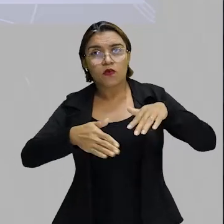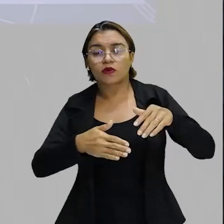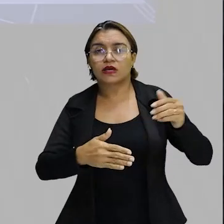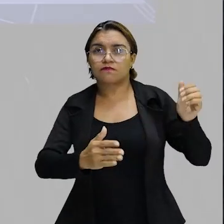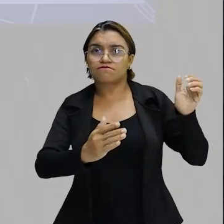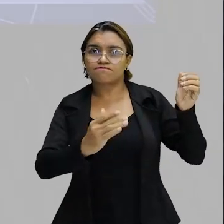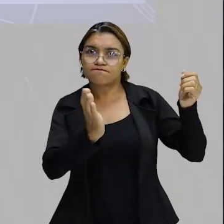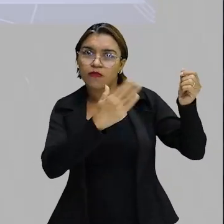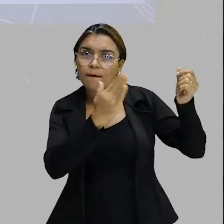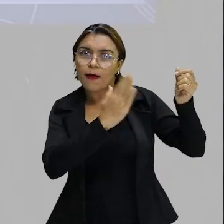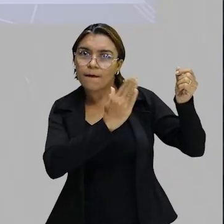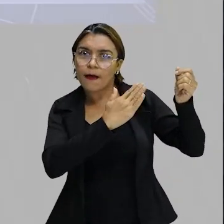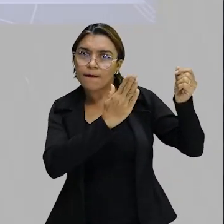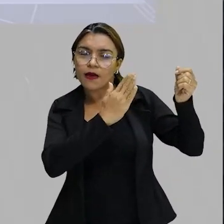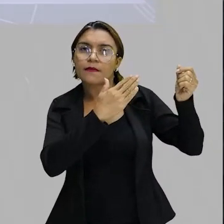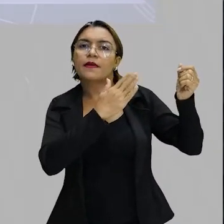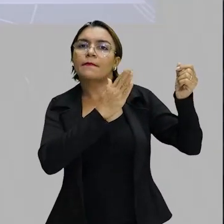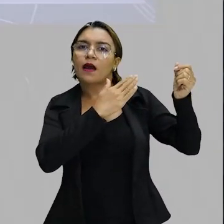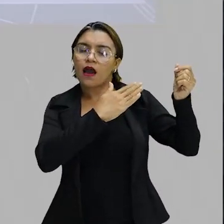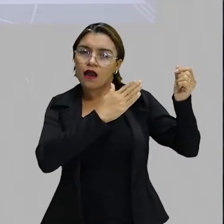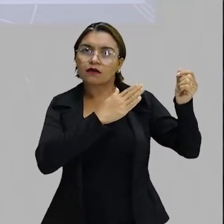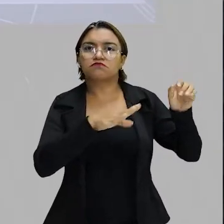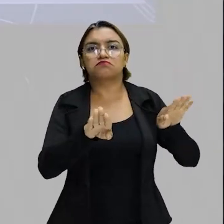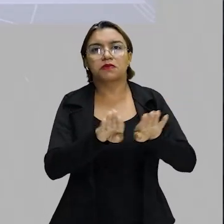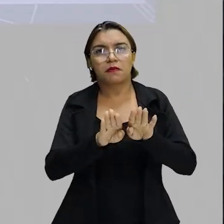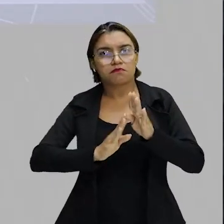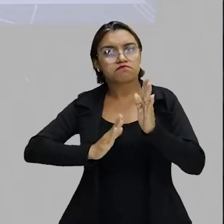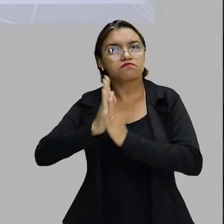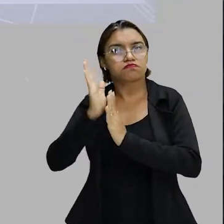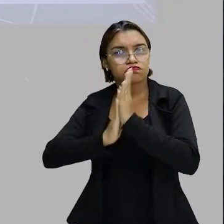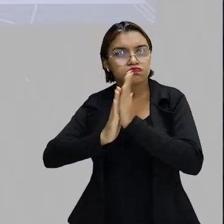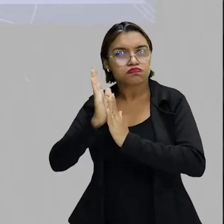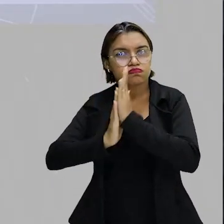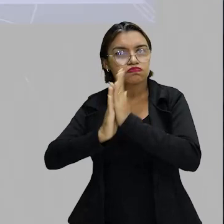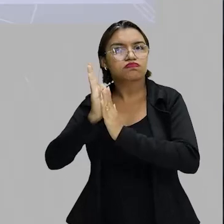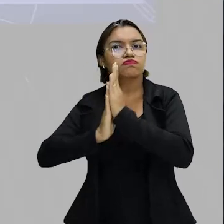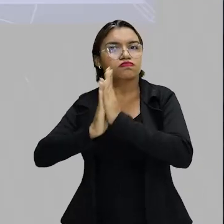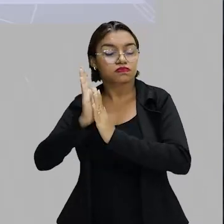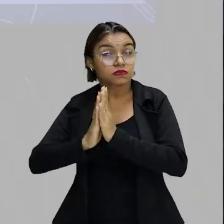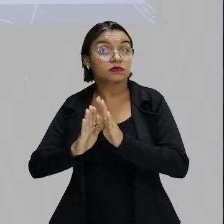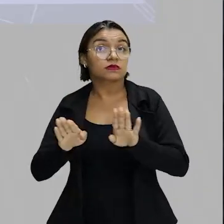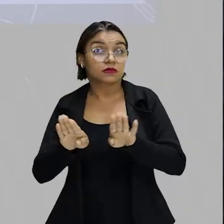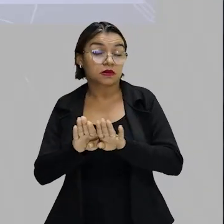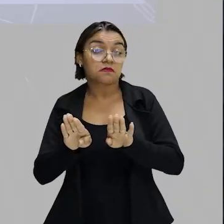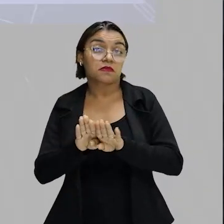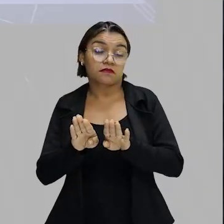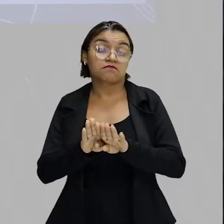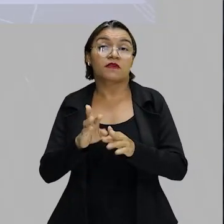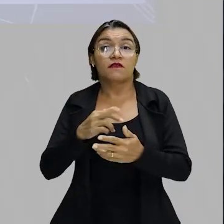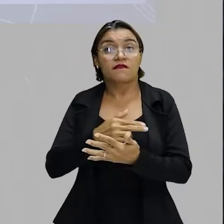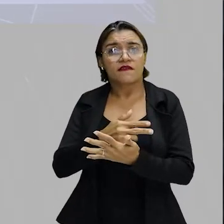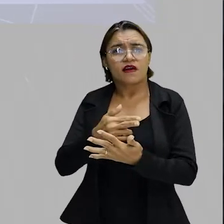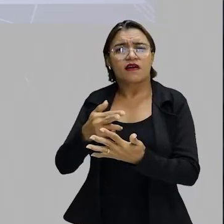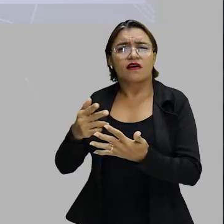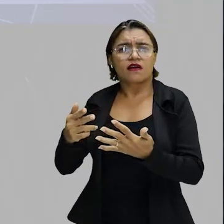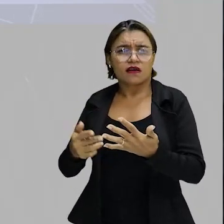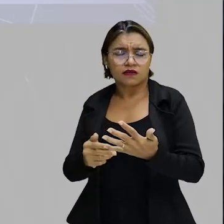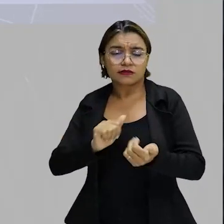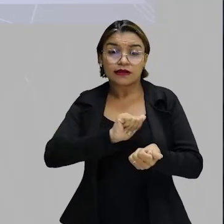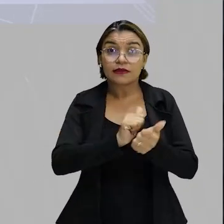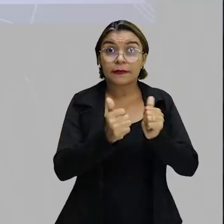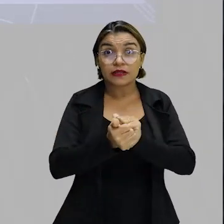os instrumentistas ficam batendo, não é? Tem a matraca, é questão que vai sendo